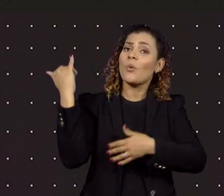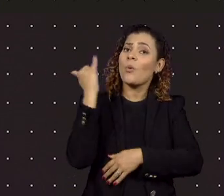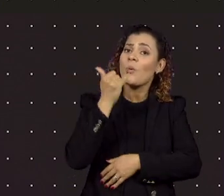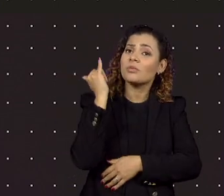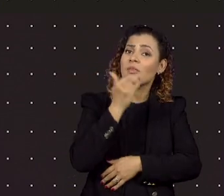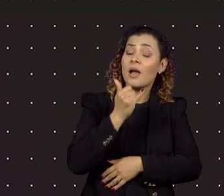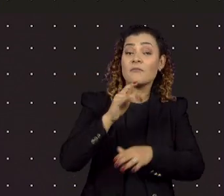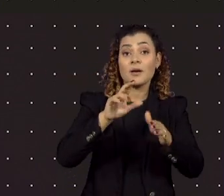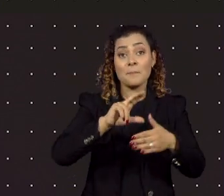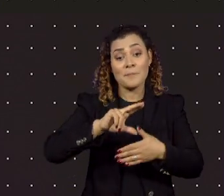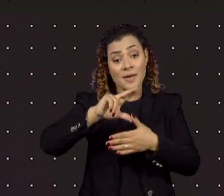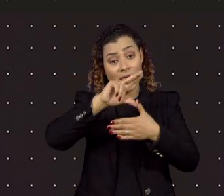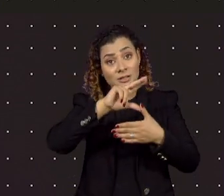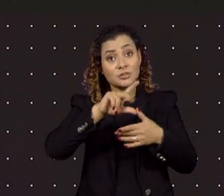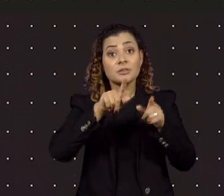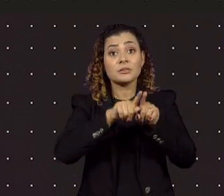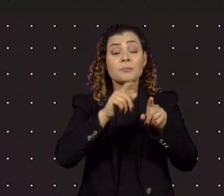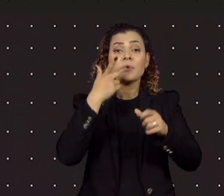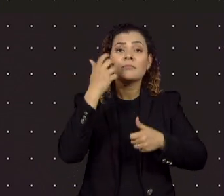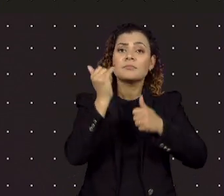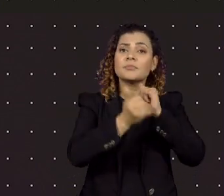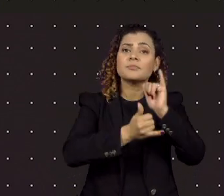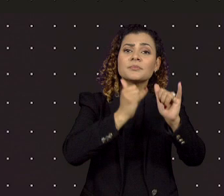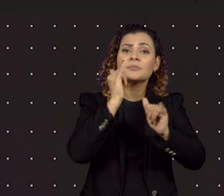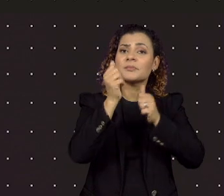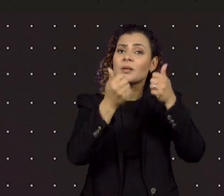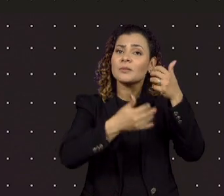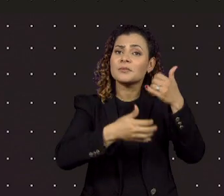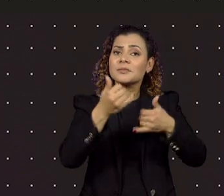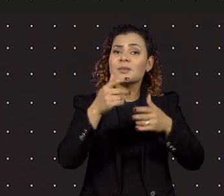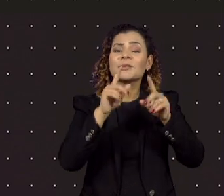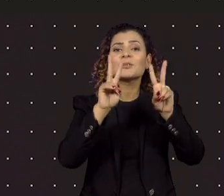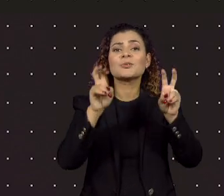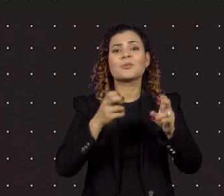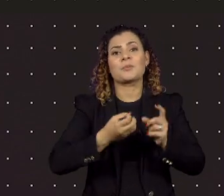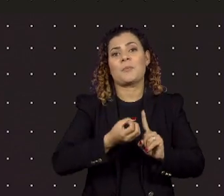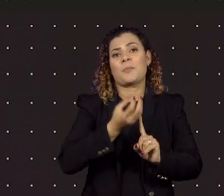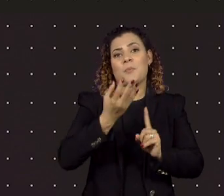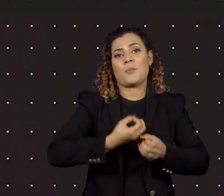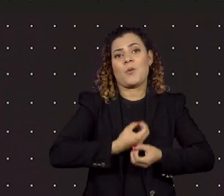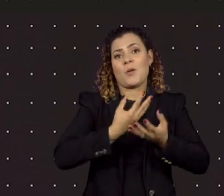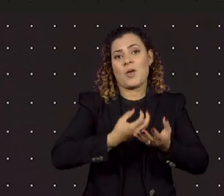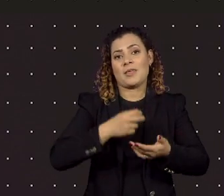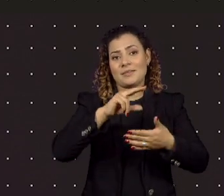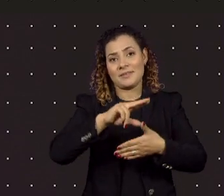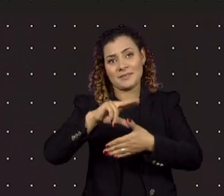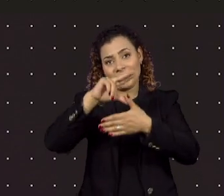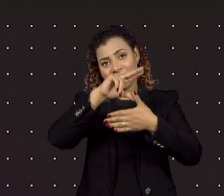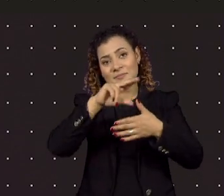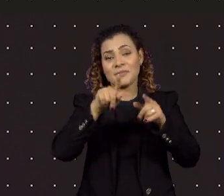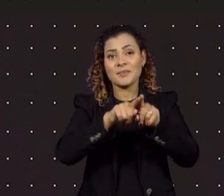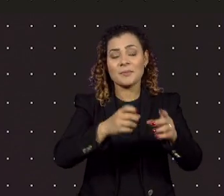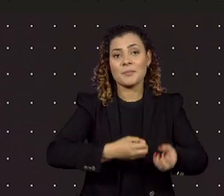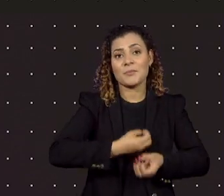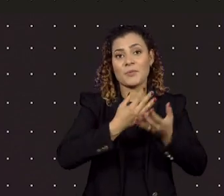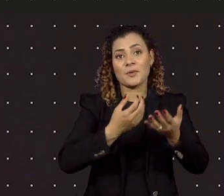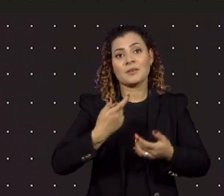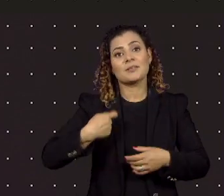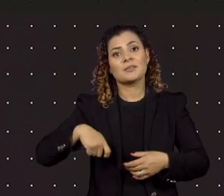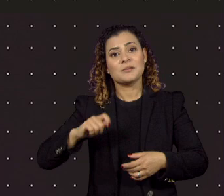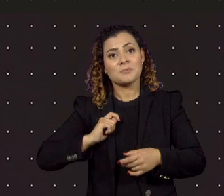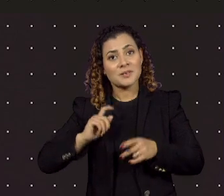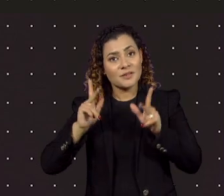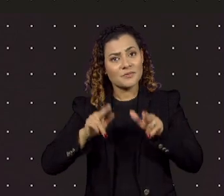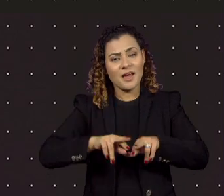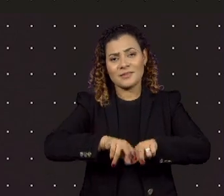América Latina, o Ilo falava dos poetas latino-americanos e dos poetas hispanos, como o Lorca. Então, você